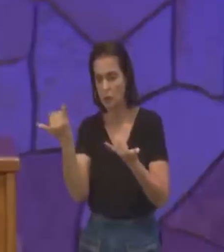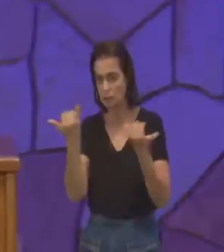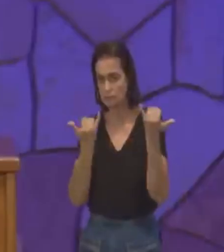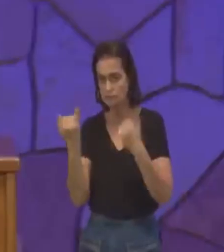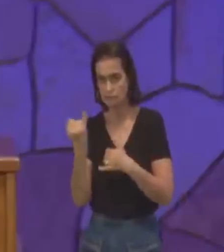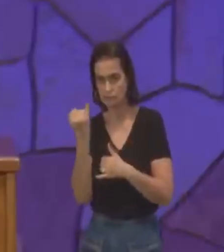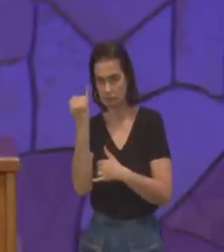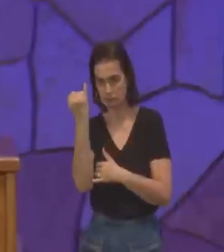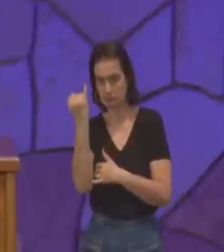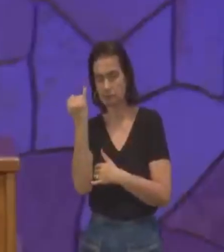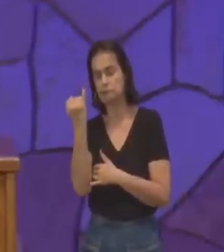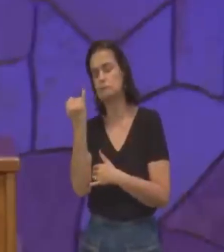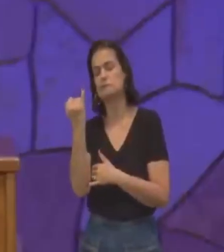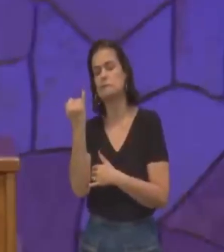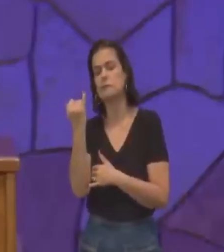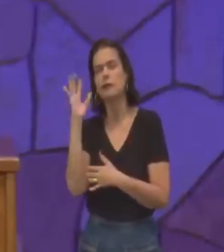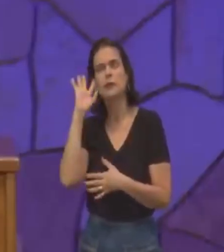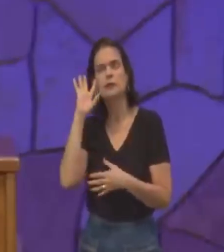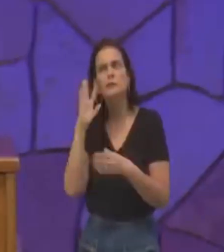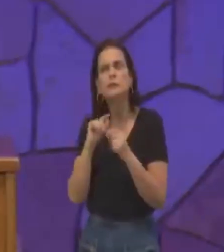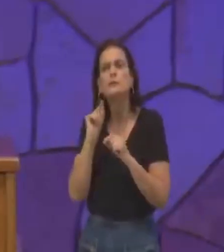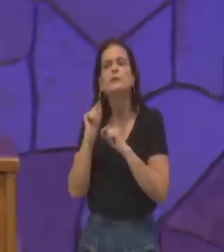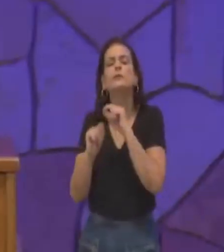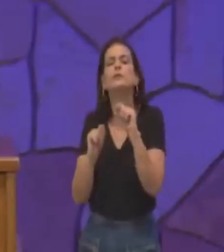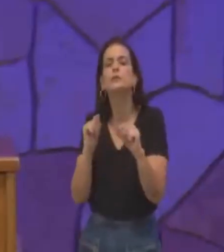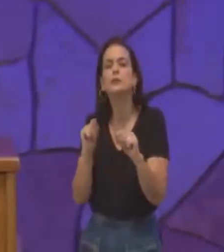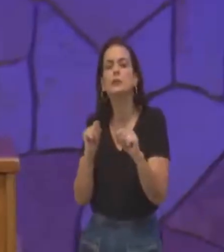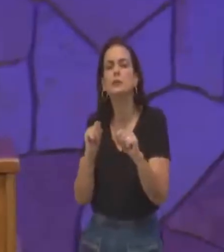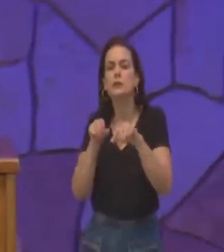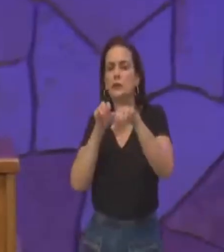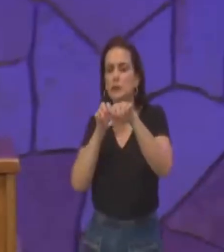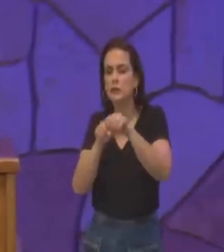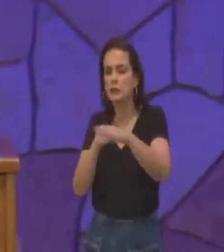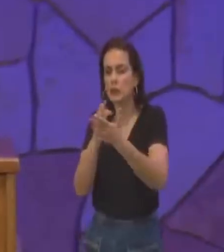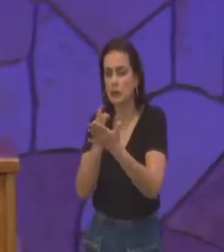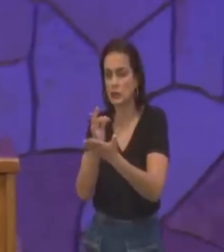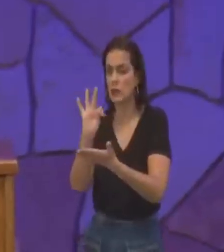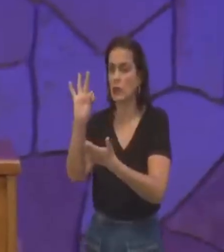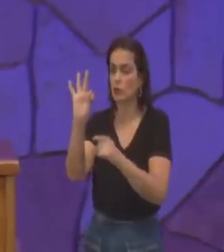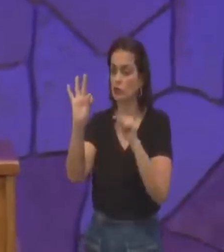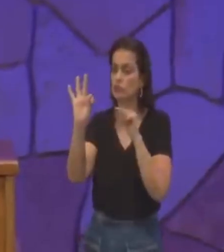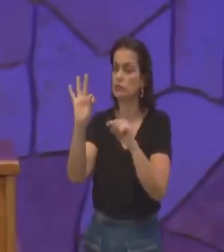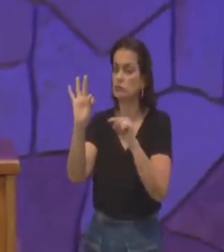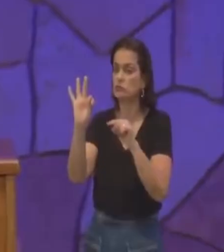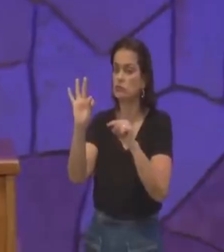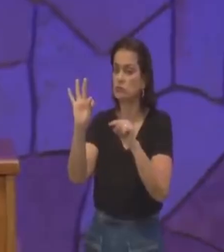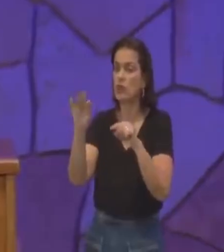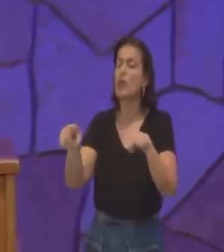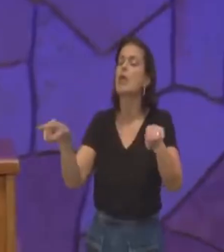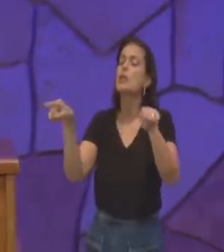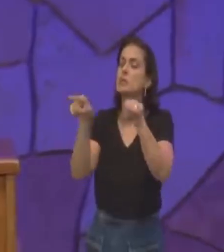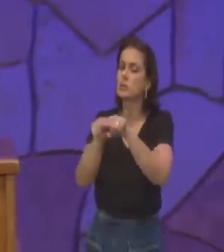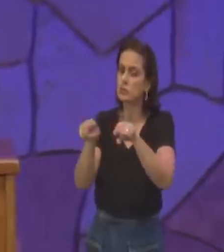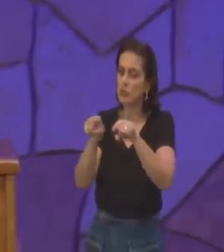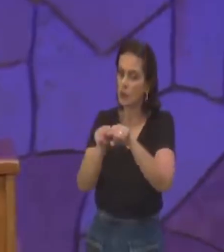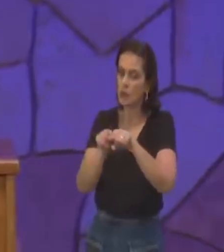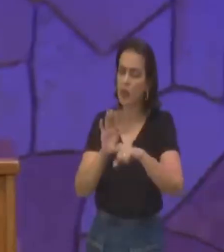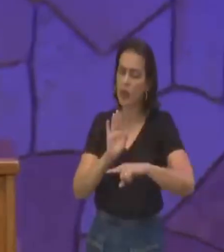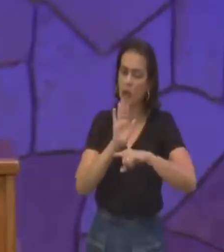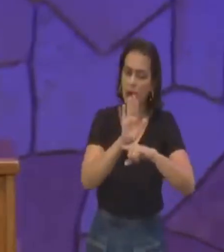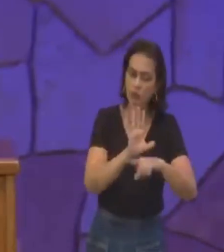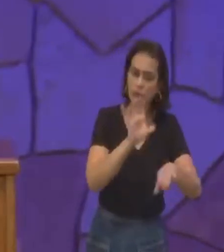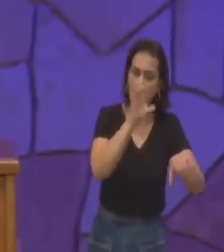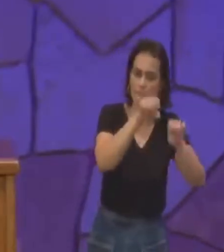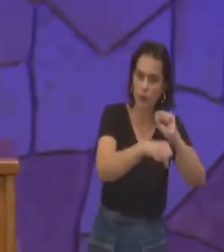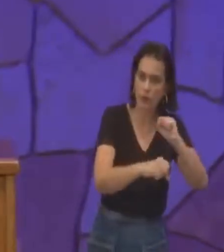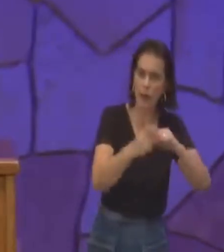importantes, trazendo-nos o entendimento de que a educação teológica ela serve também para a formação de pastores,